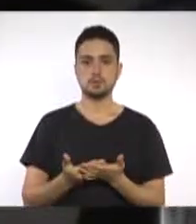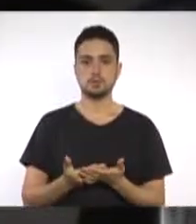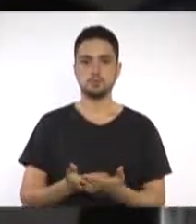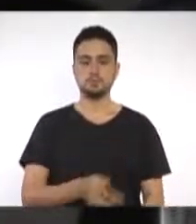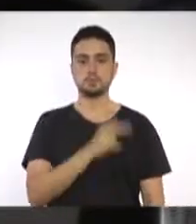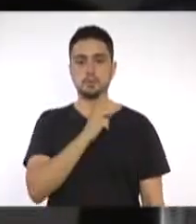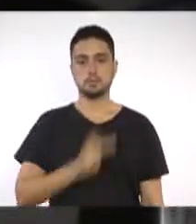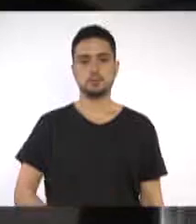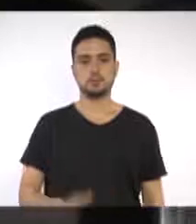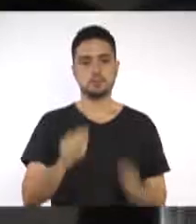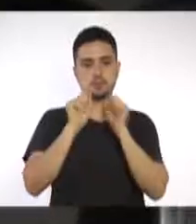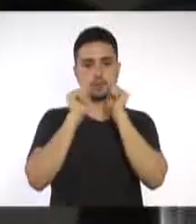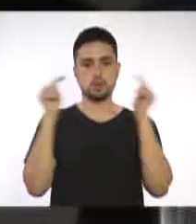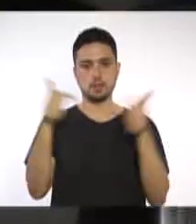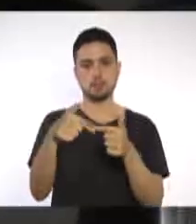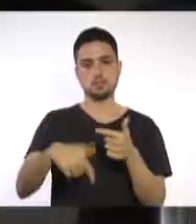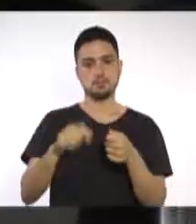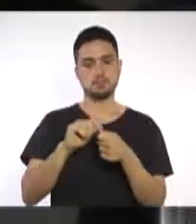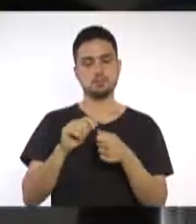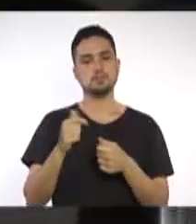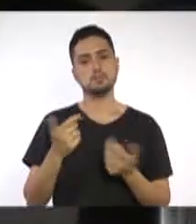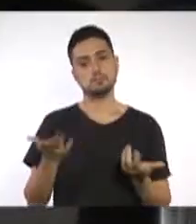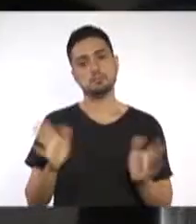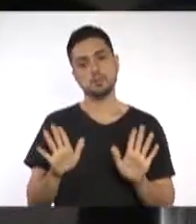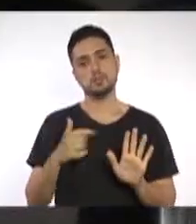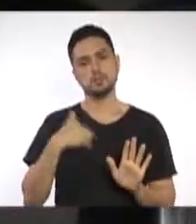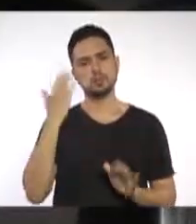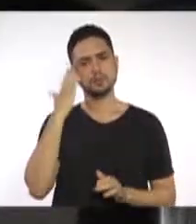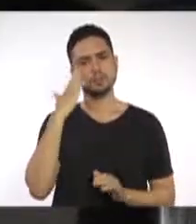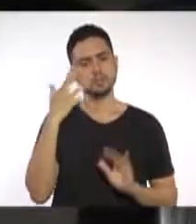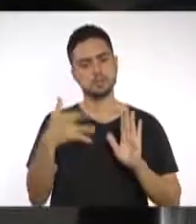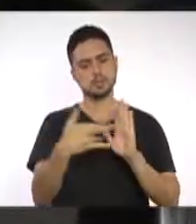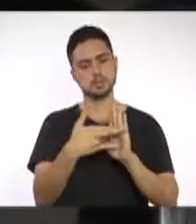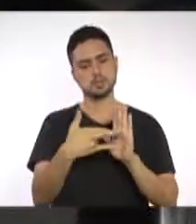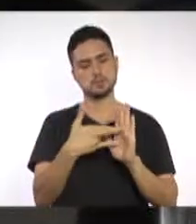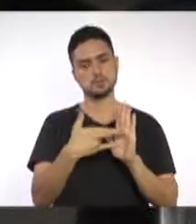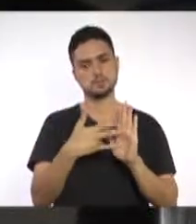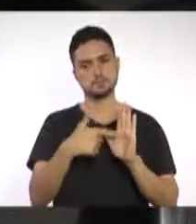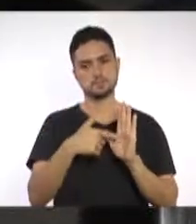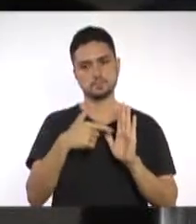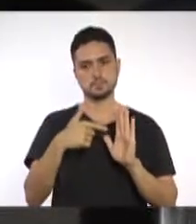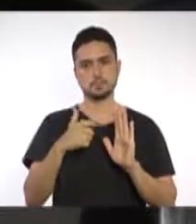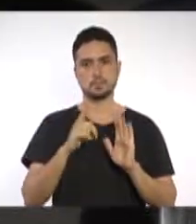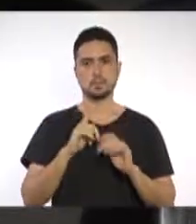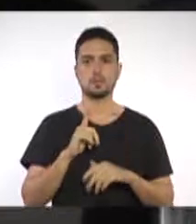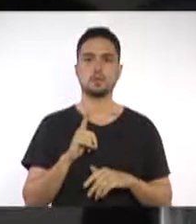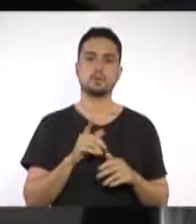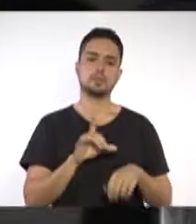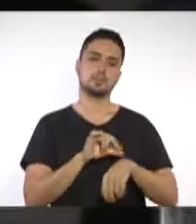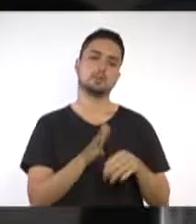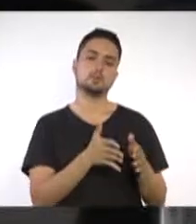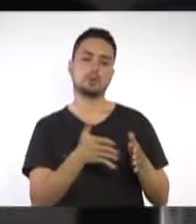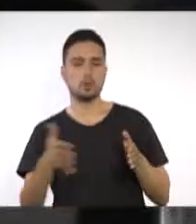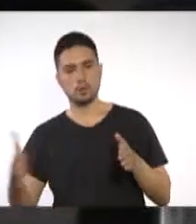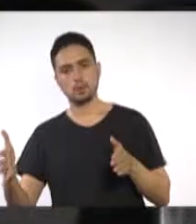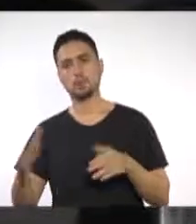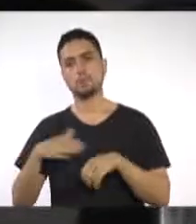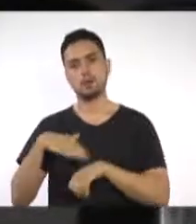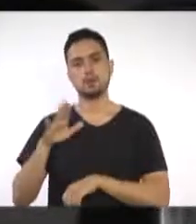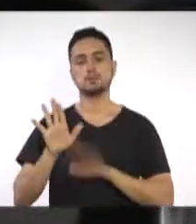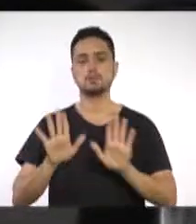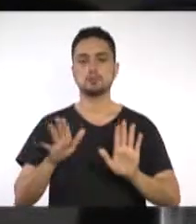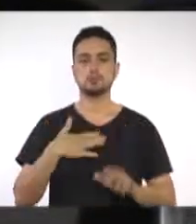da Alerj, embora eu sei que, por força regimental, ele tem um período bem mais longo, mas eu acho que,